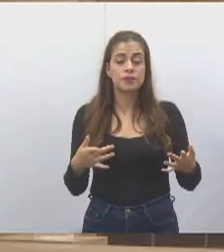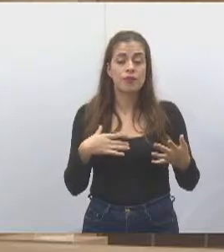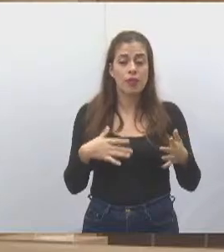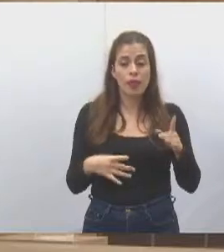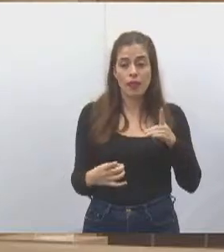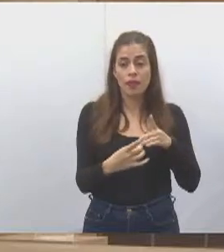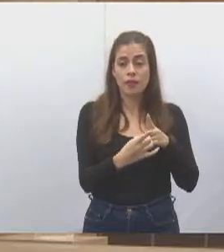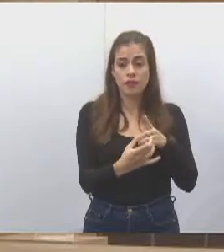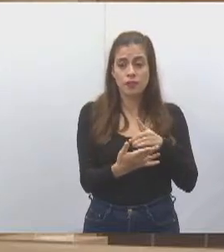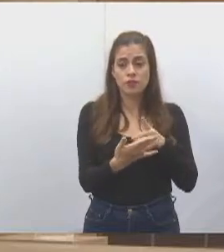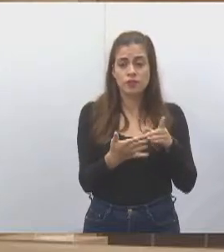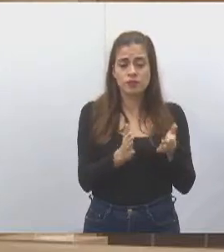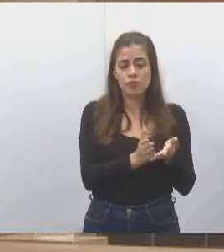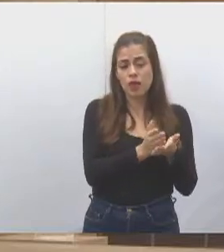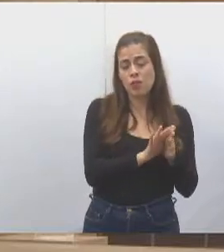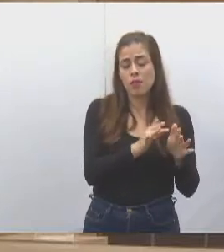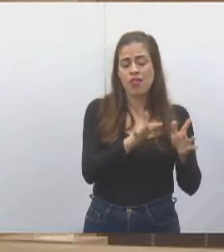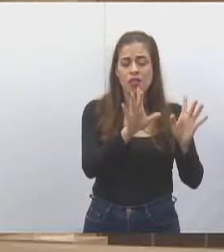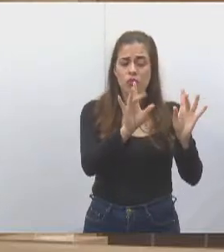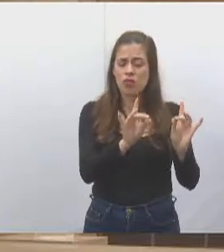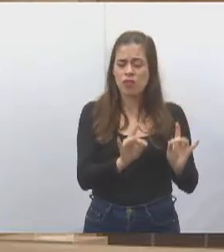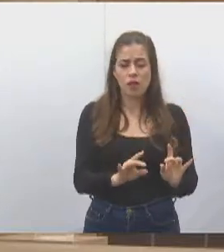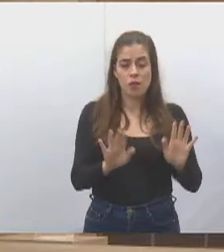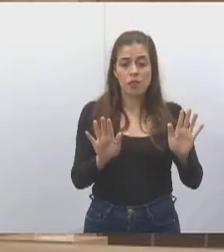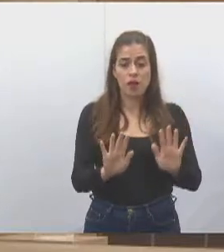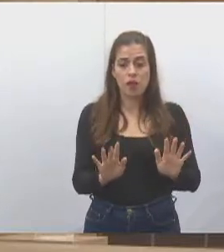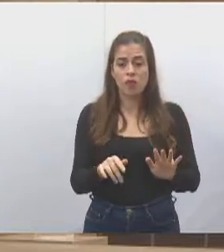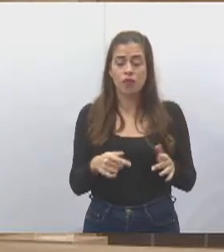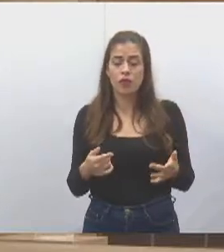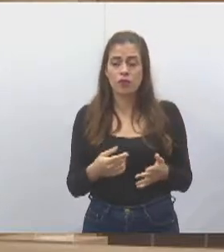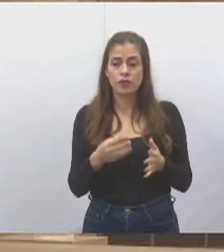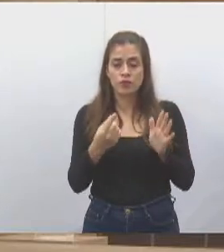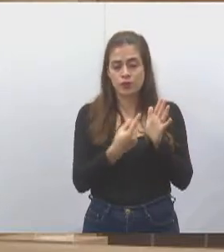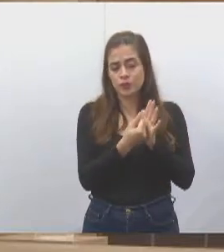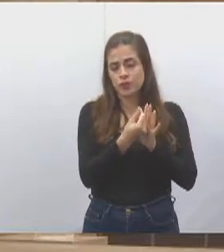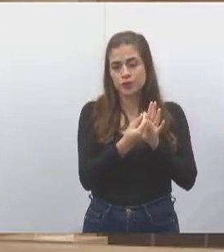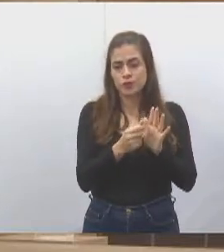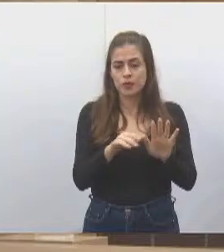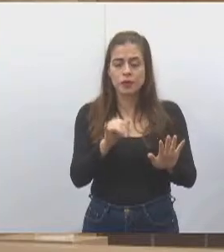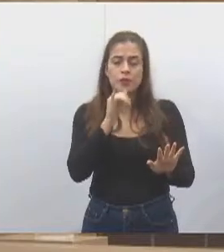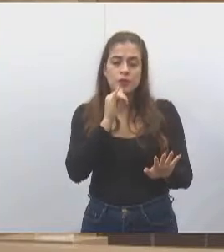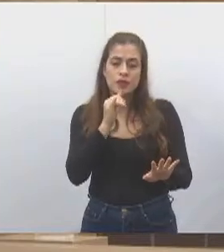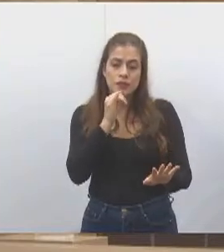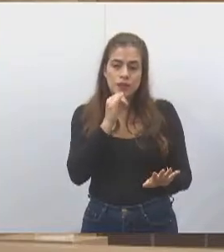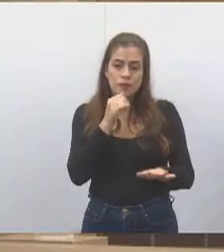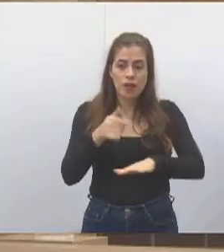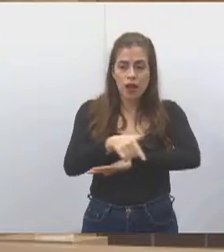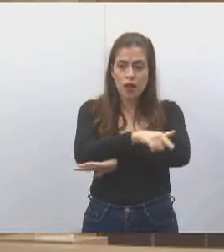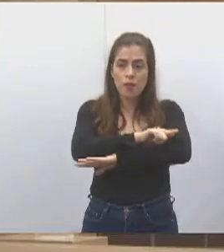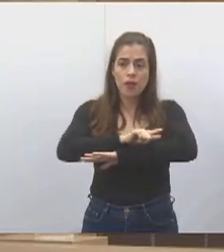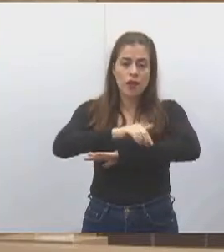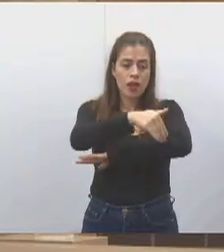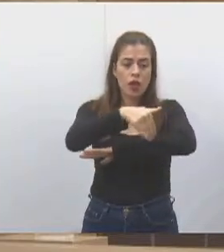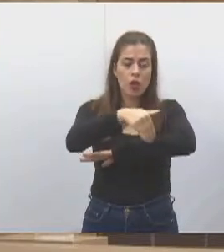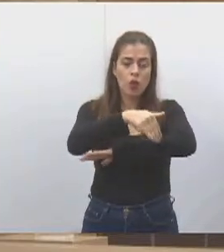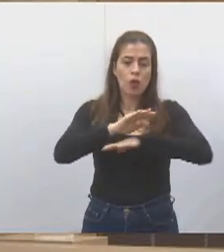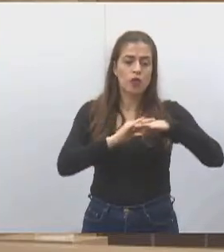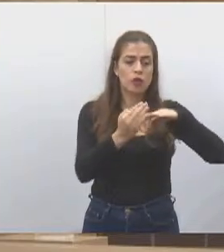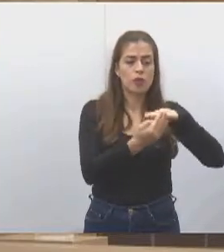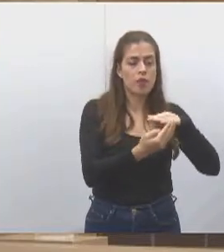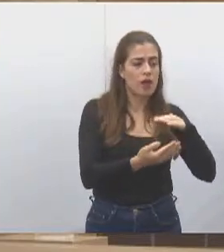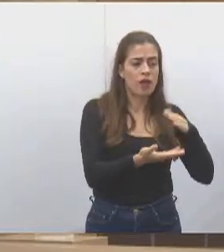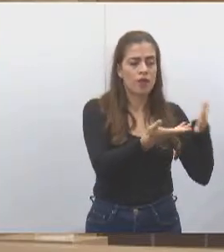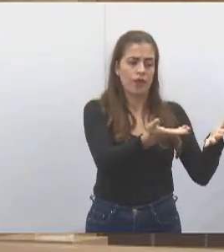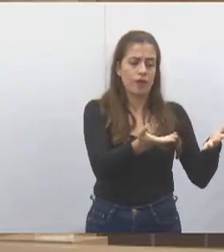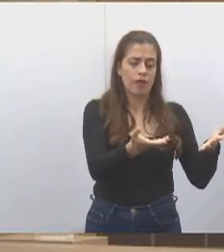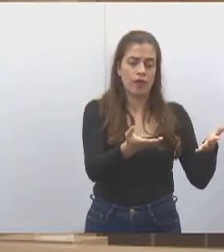atende em partes, mas não detalhadamente. Não dá para você colocar no orçamento que vai, por exemplo, pavimentar a rua X do bairro Y.